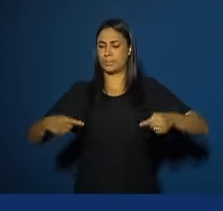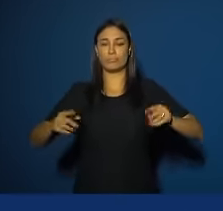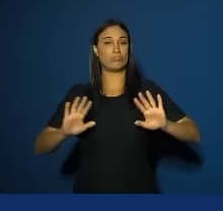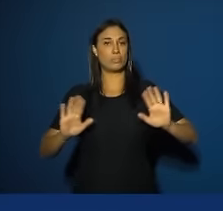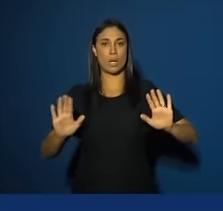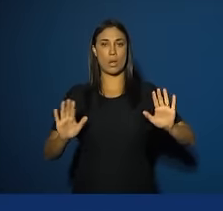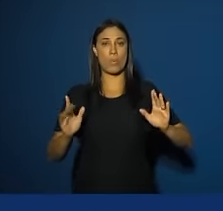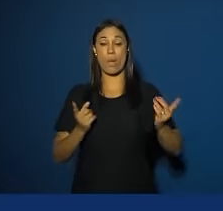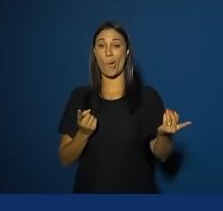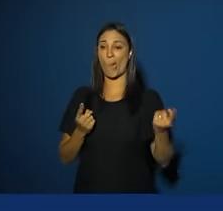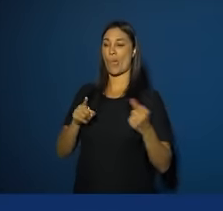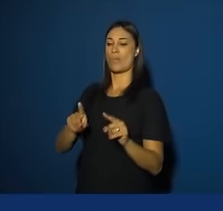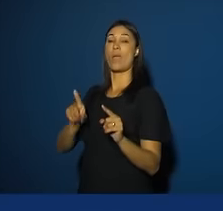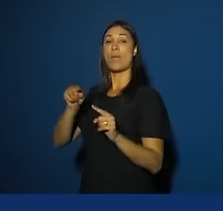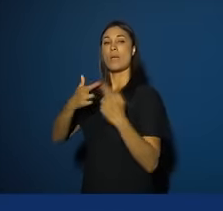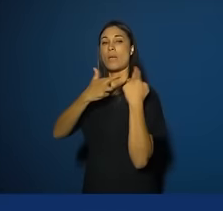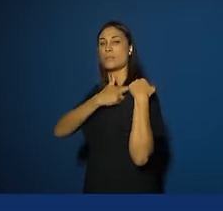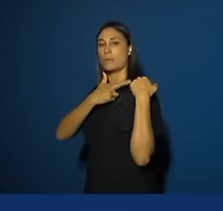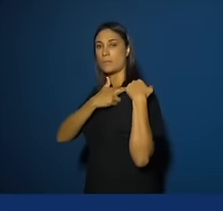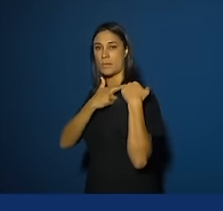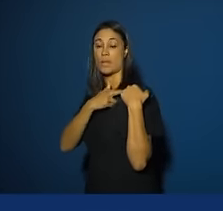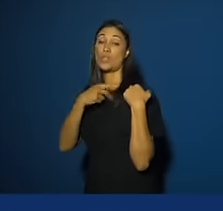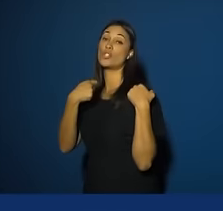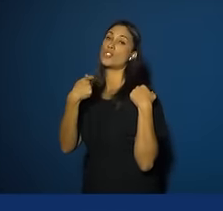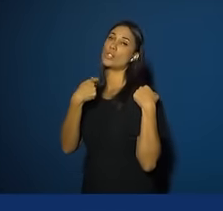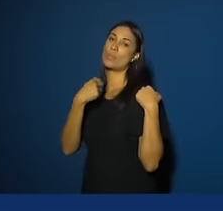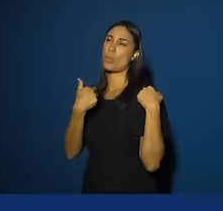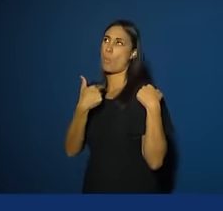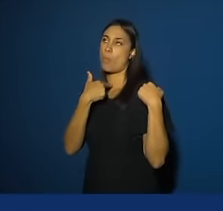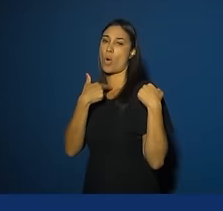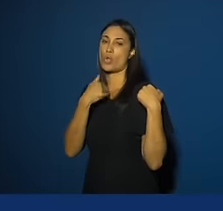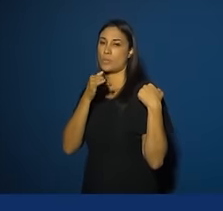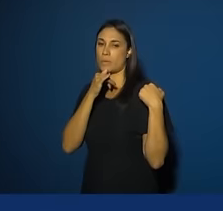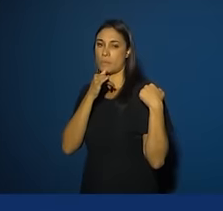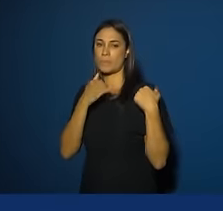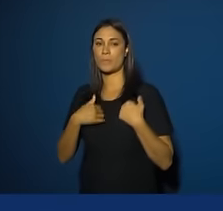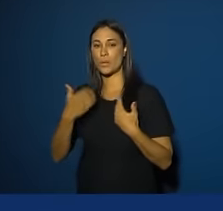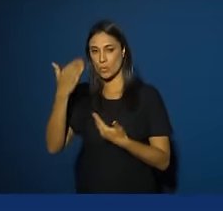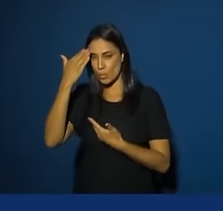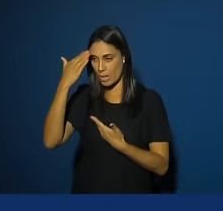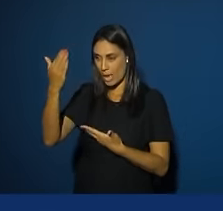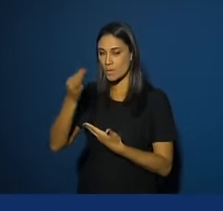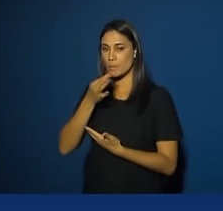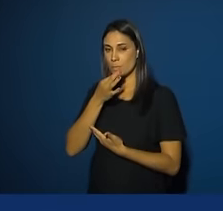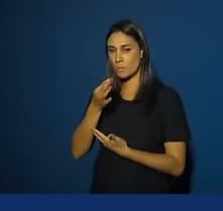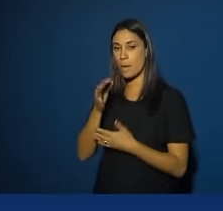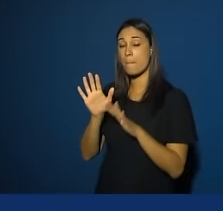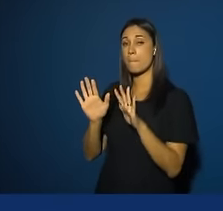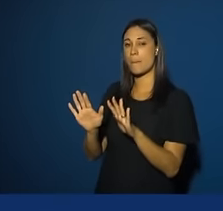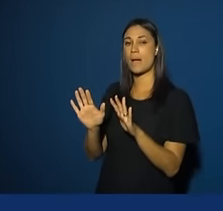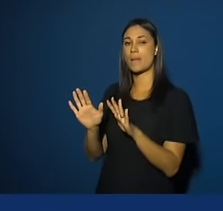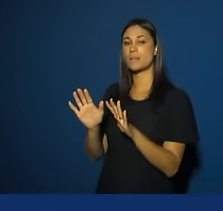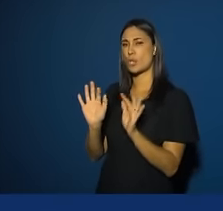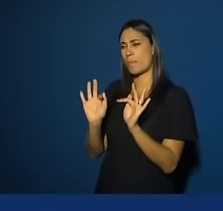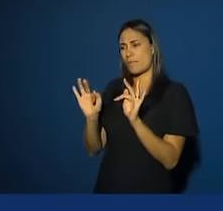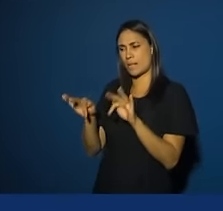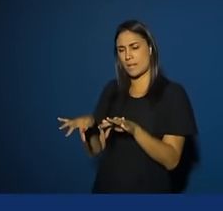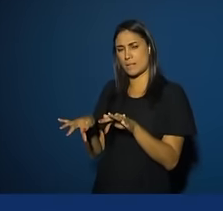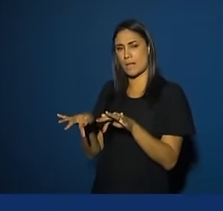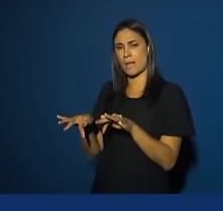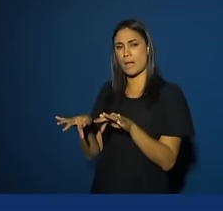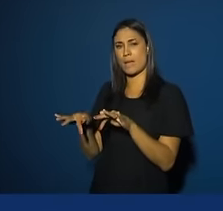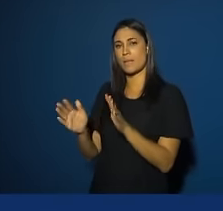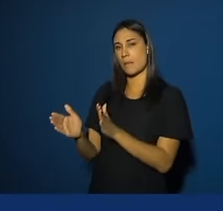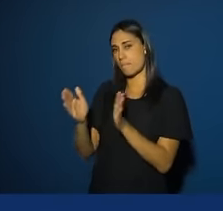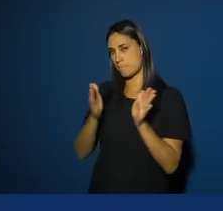eh essa responsabilidade a gente não pode se dirimir eu sou grato pela sugestão eu entro nela só queria ainda para terminar essa parte